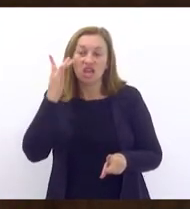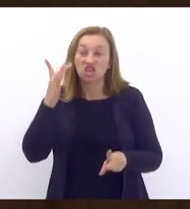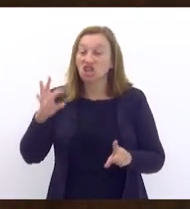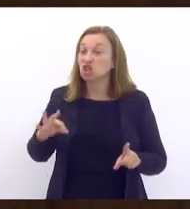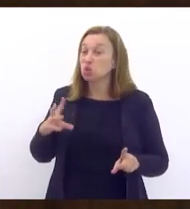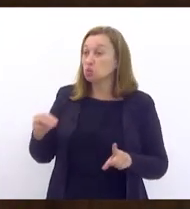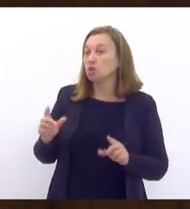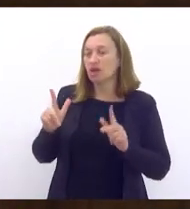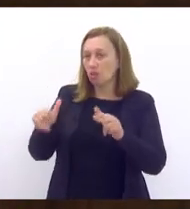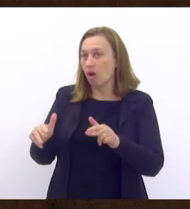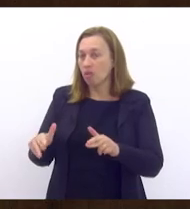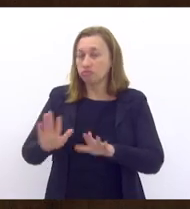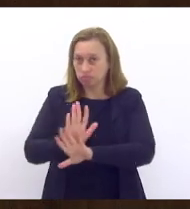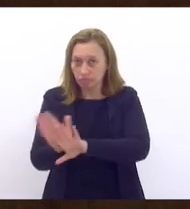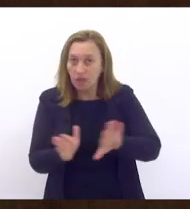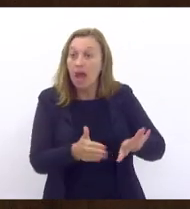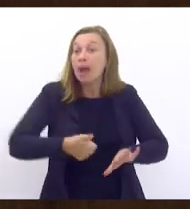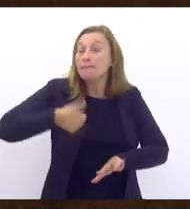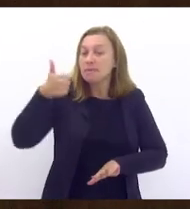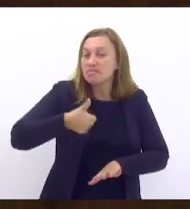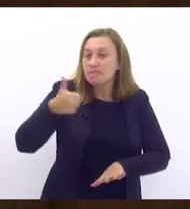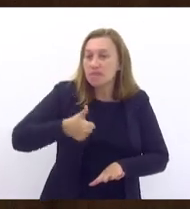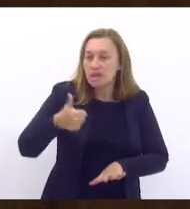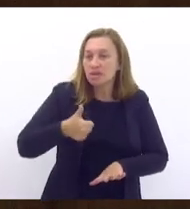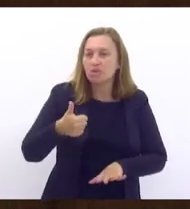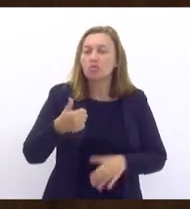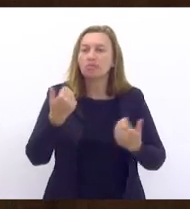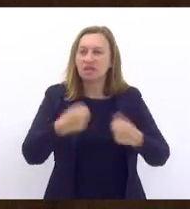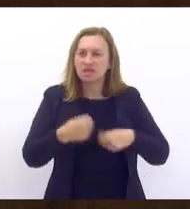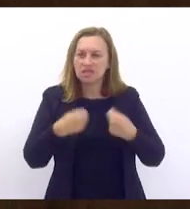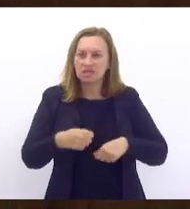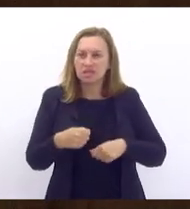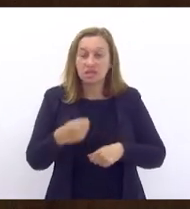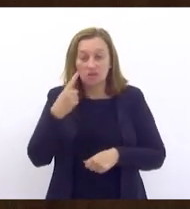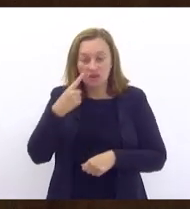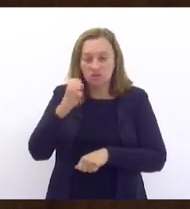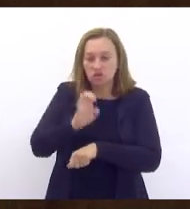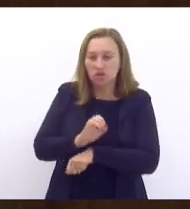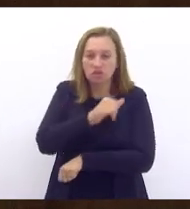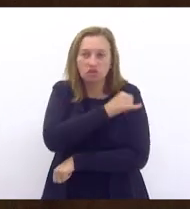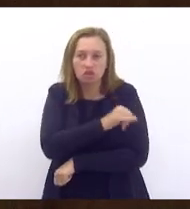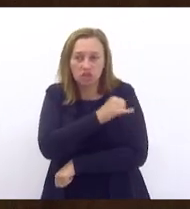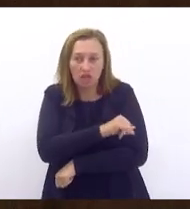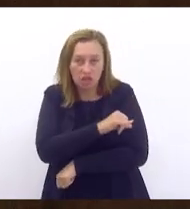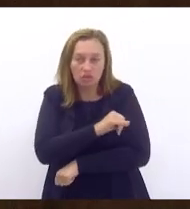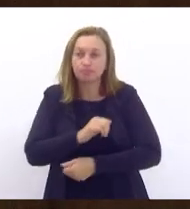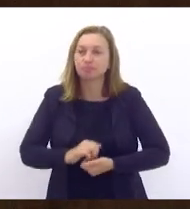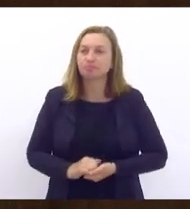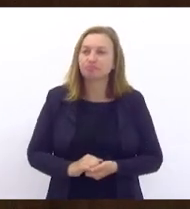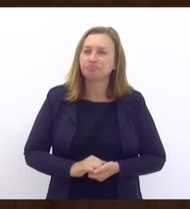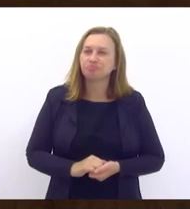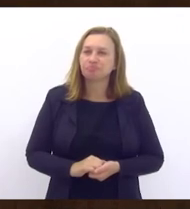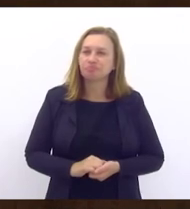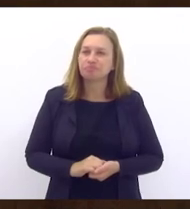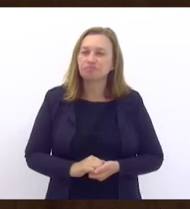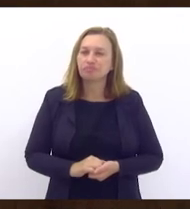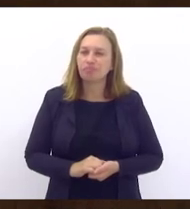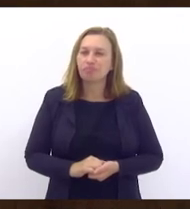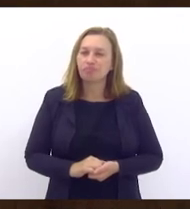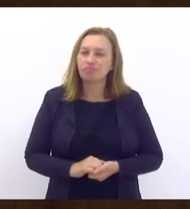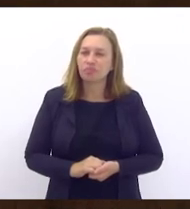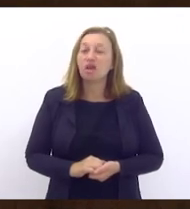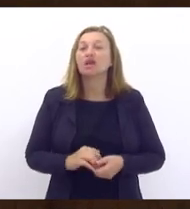certo? Primeiro, a gente precisa construir, não só no âmbito do Estado do Rio de Janeiro, mas precisa construir no